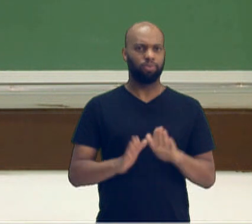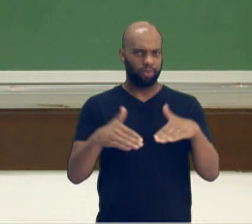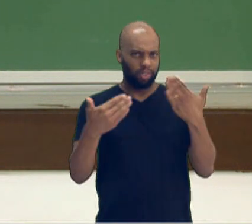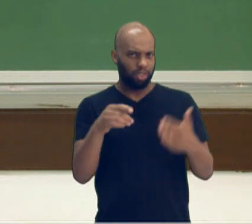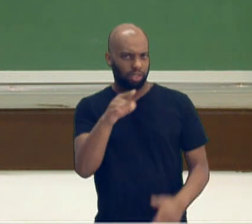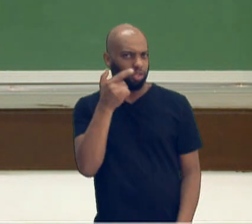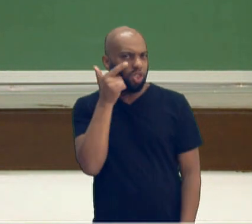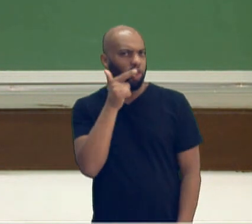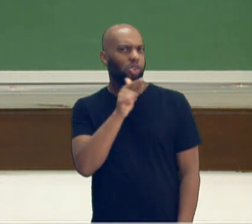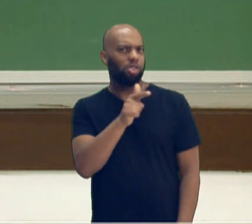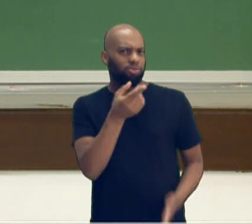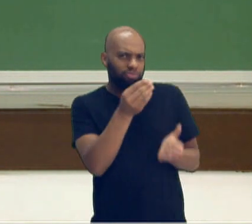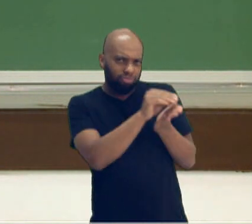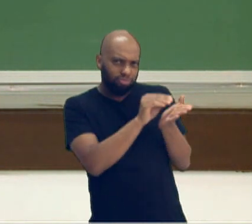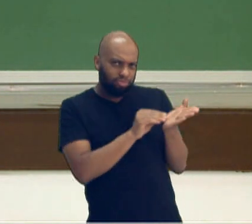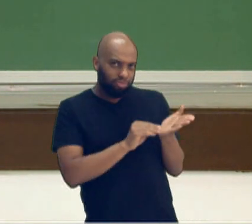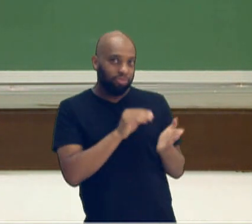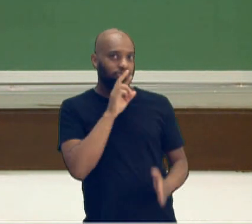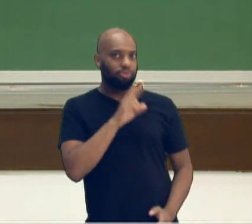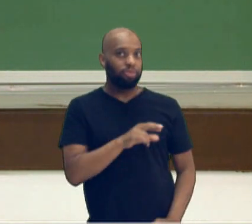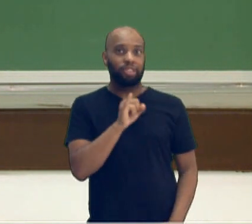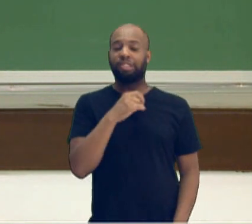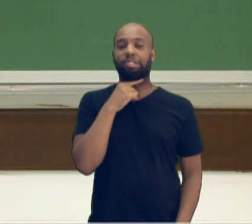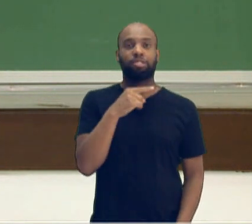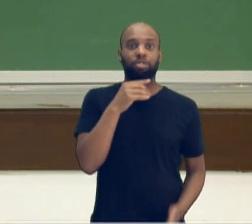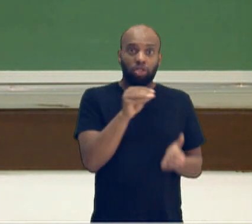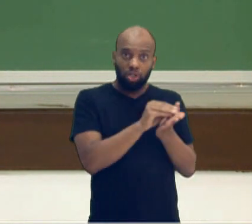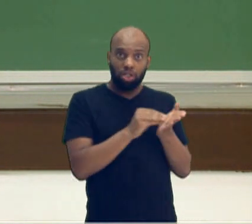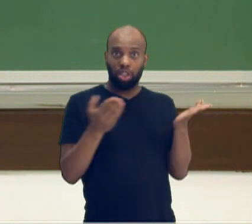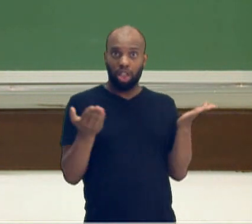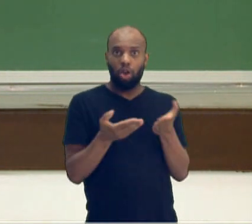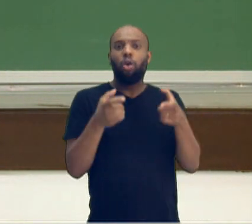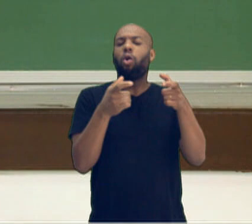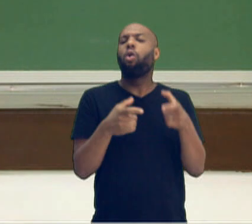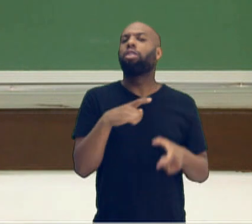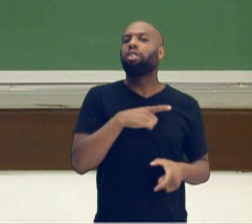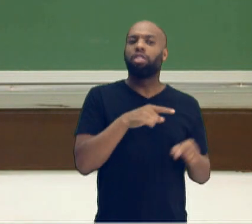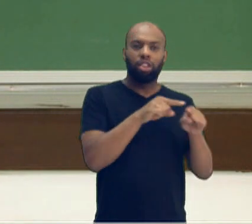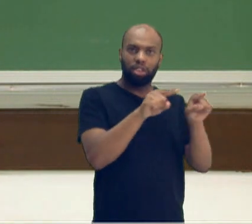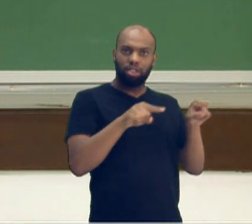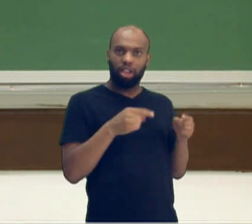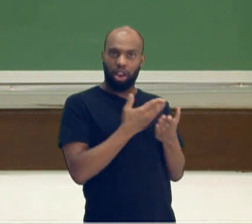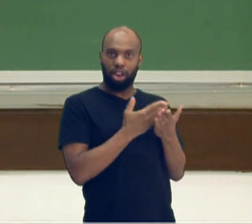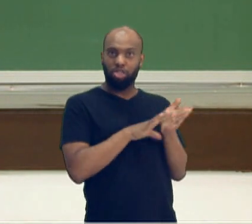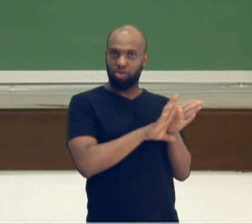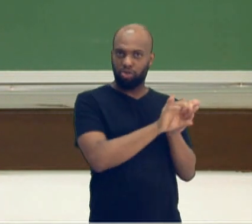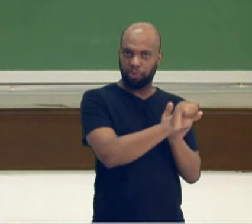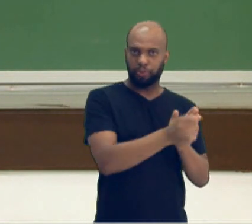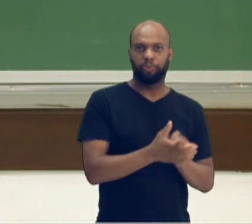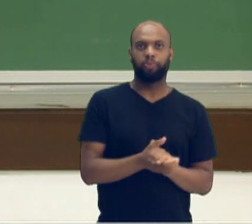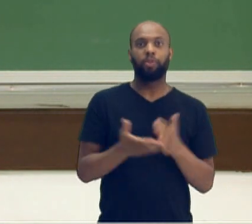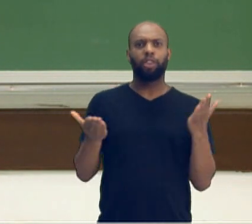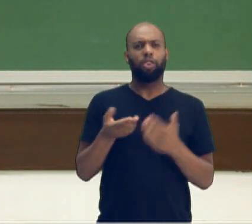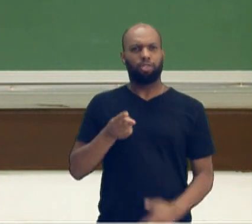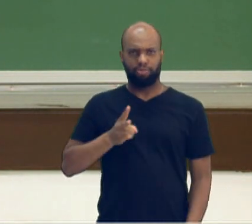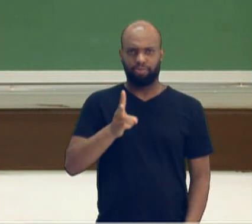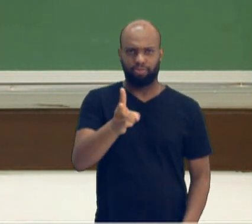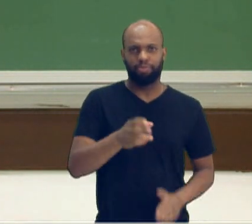aí, conseguiram anotar? Lembra, se não deu tempo de anotar, onde que está? Lá no Classroom. Vamos continuar